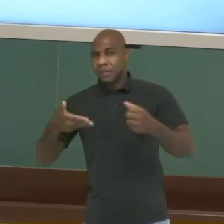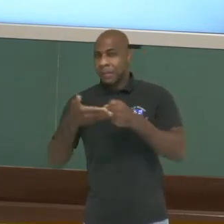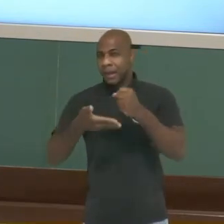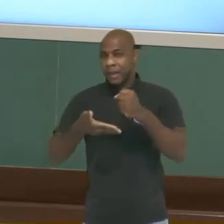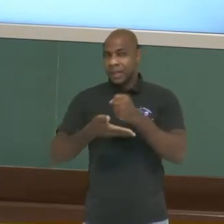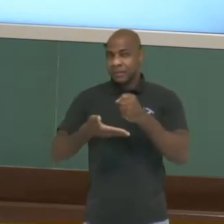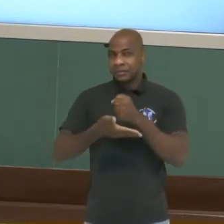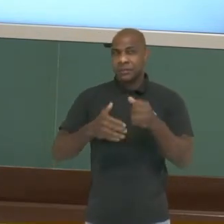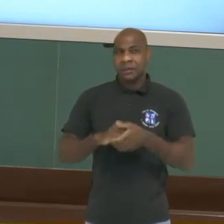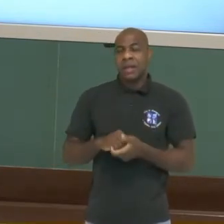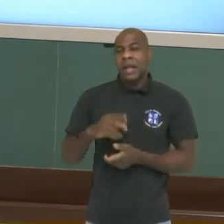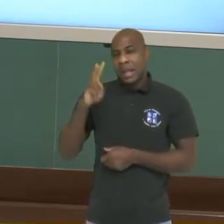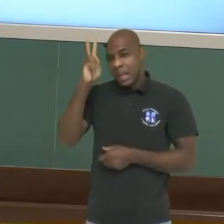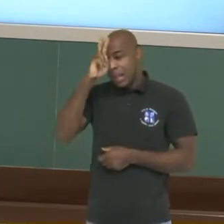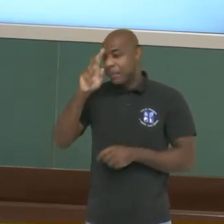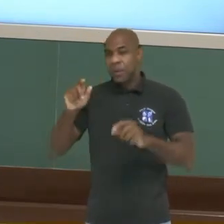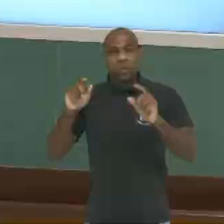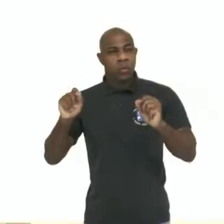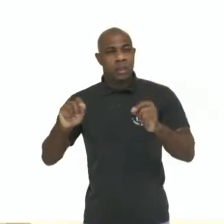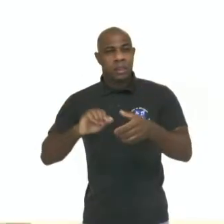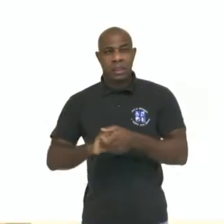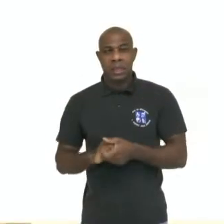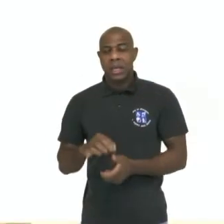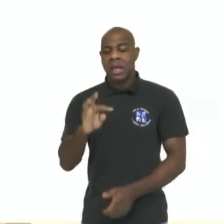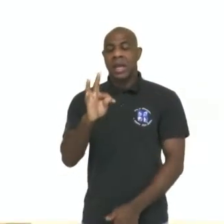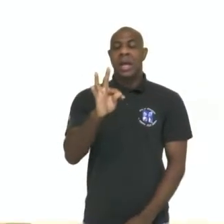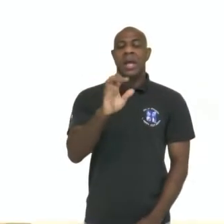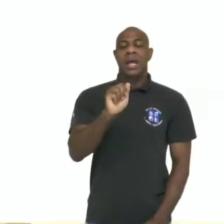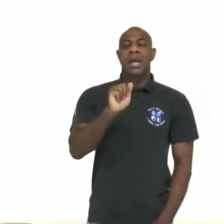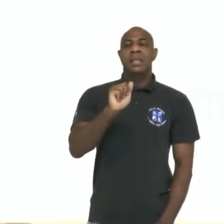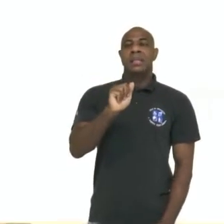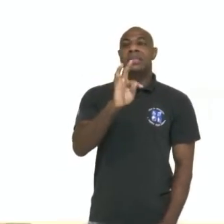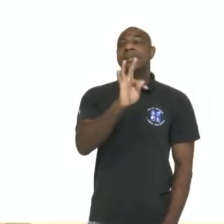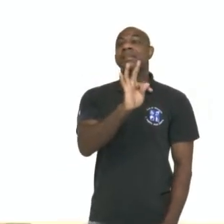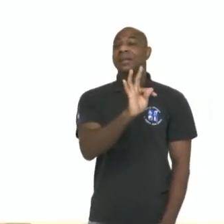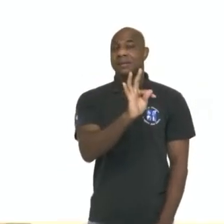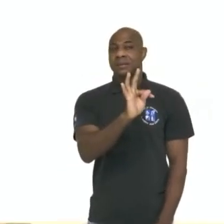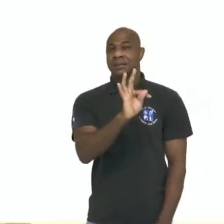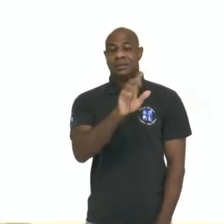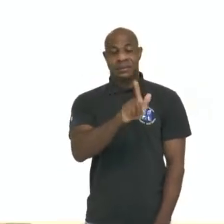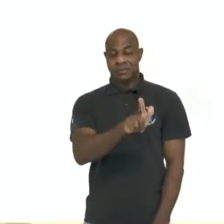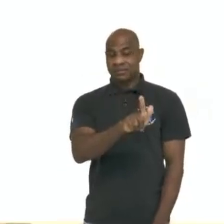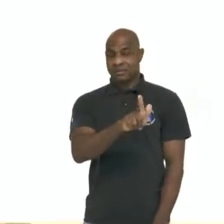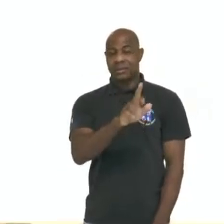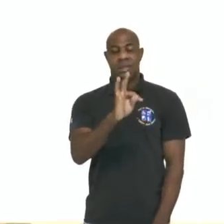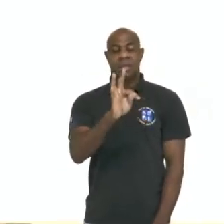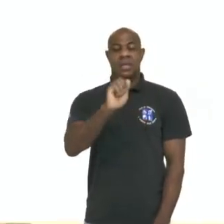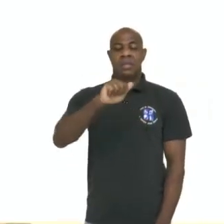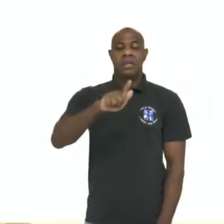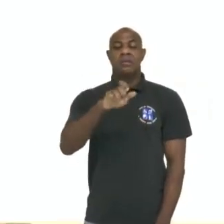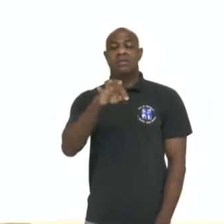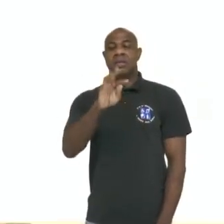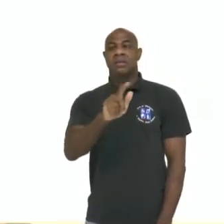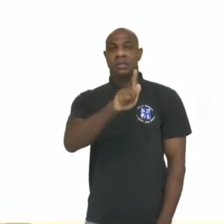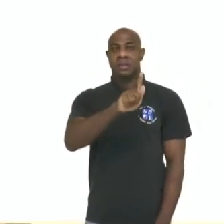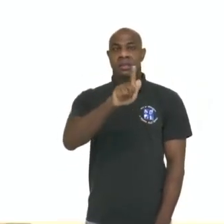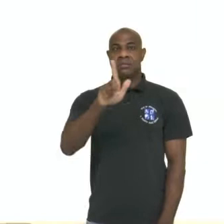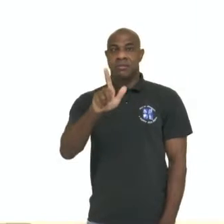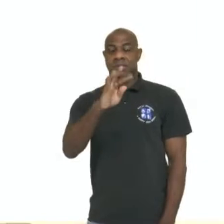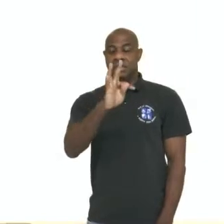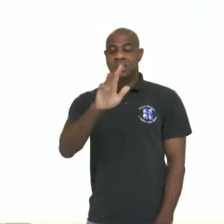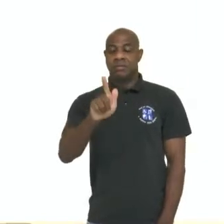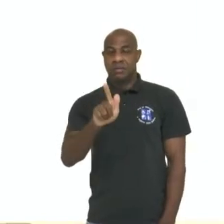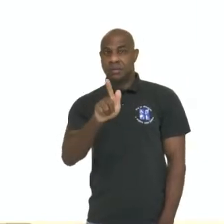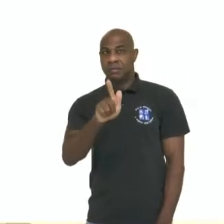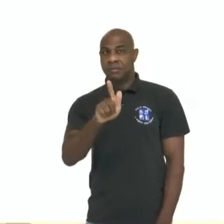retângulo? Lembra exatamente a tangente. A tangente do ponto C, que é esse daqui,